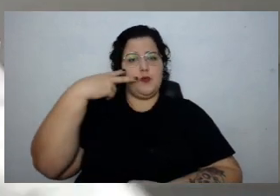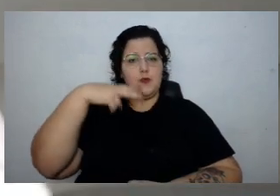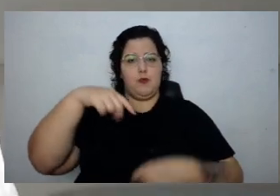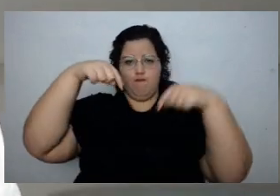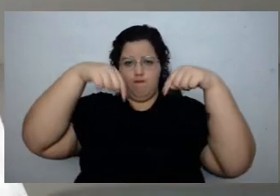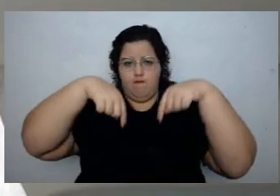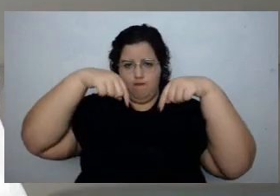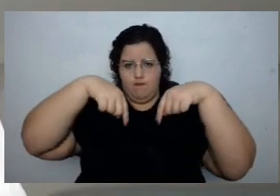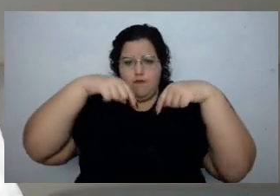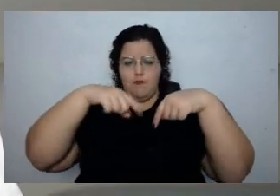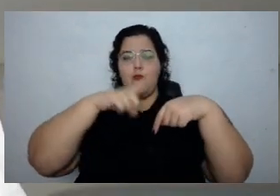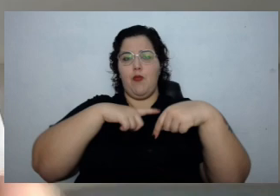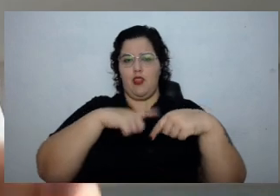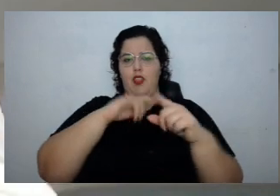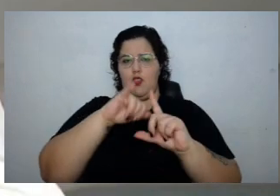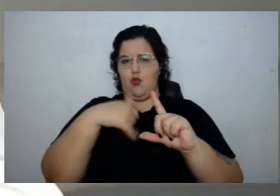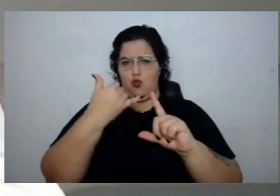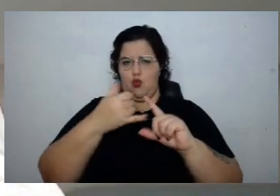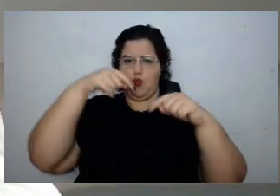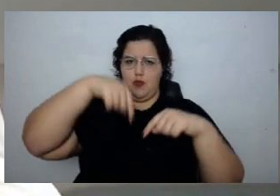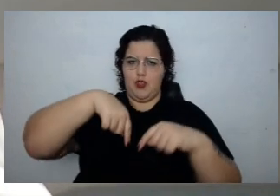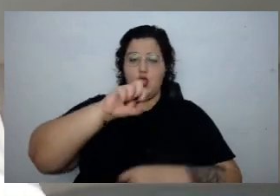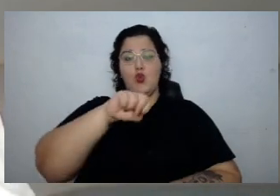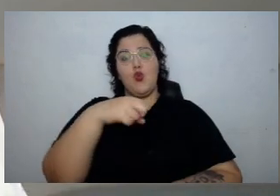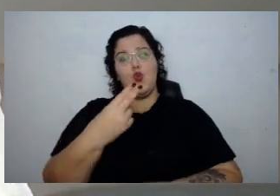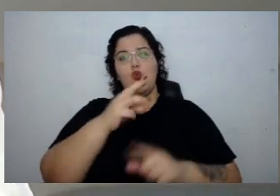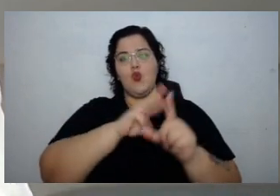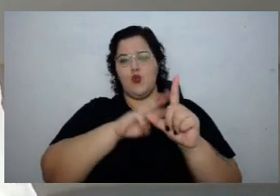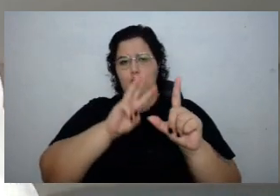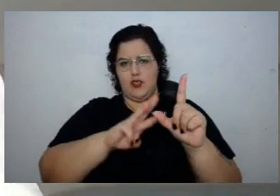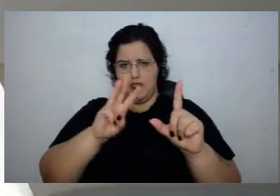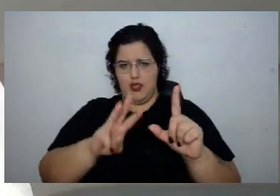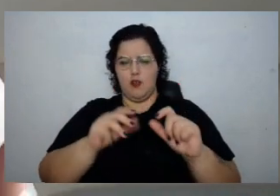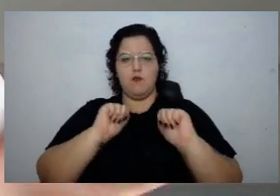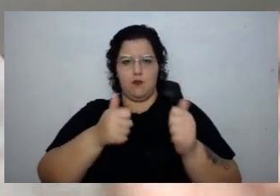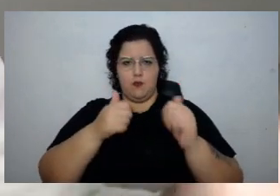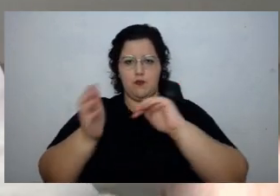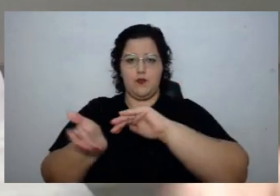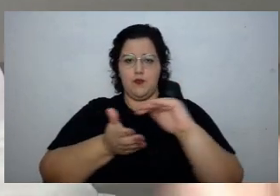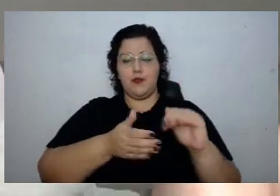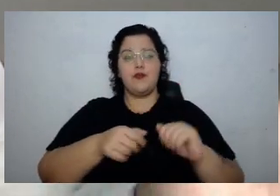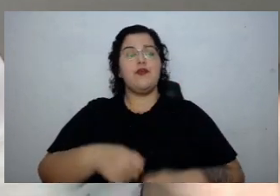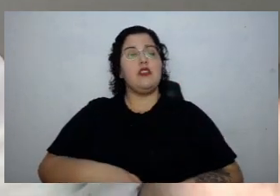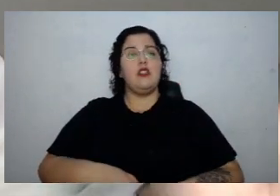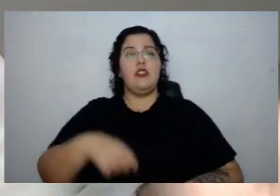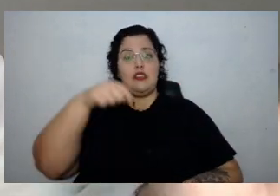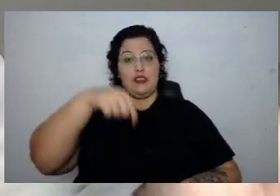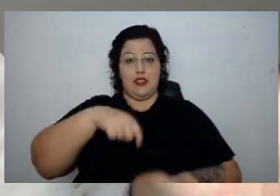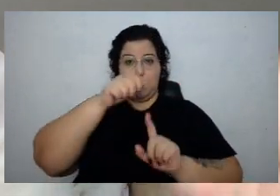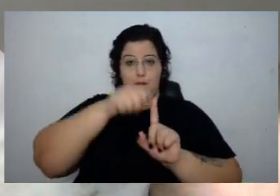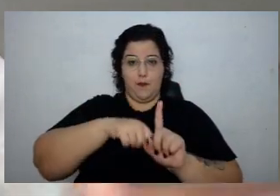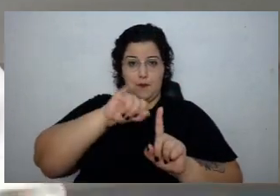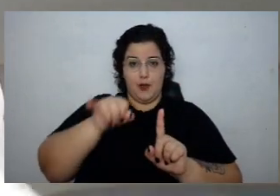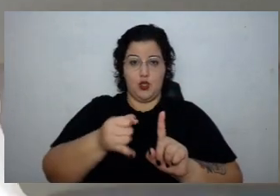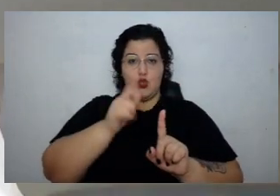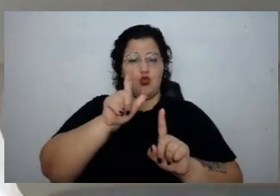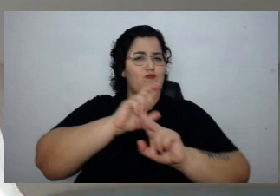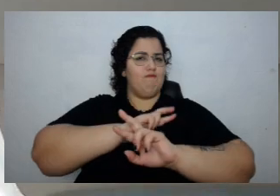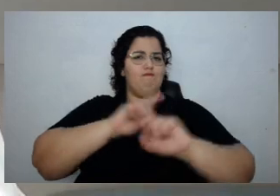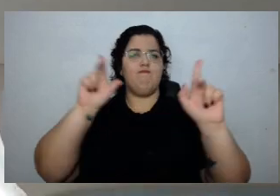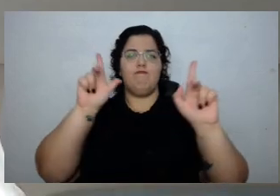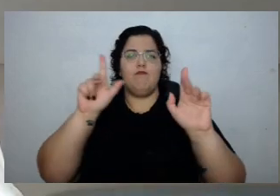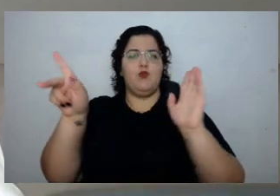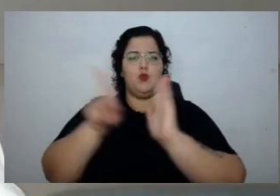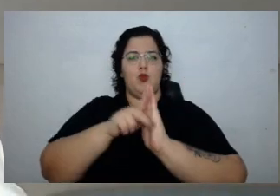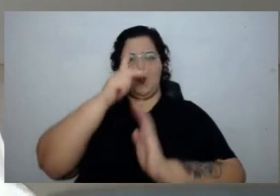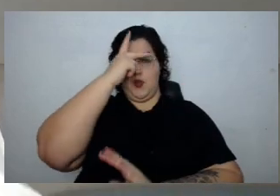acompanha aqui na descrição desse vídeo ou no nosso site, tá bom? Bom, mas vamos lá, pessoal. Julho é um mês muito diferente para a pessoa com deficiência.